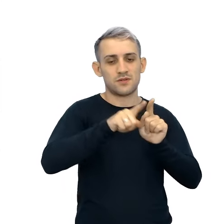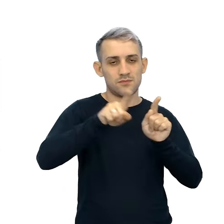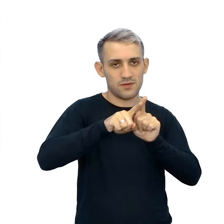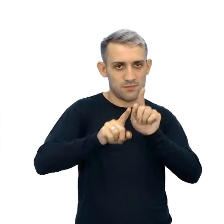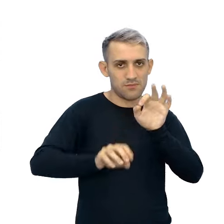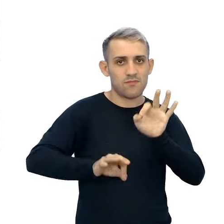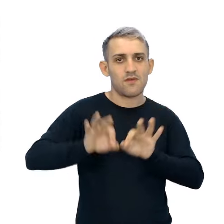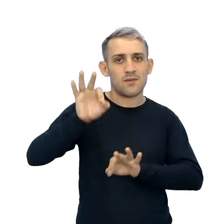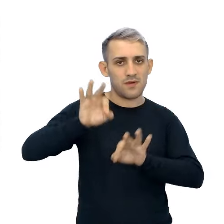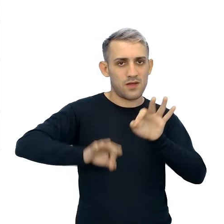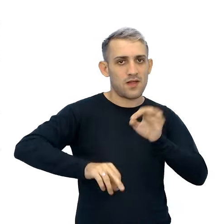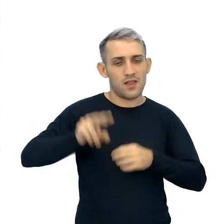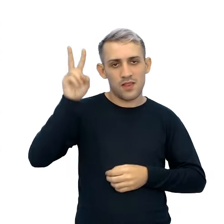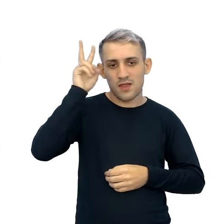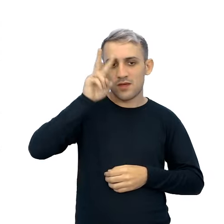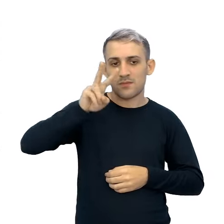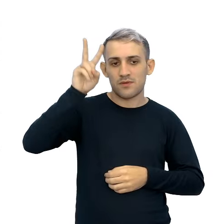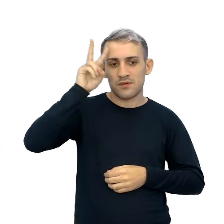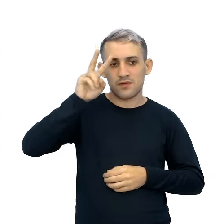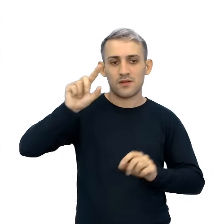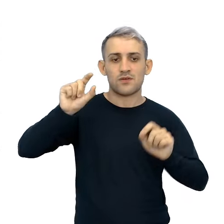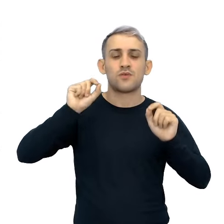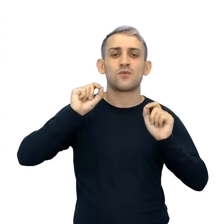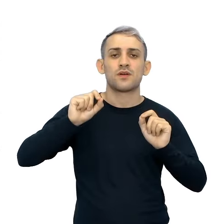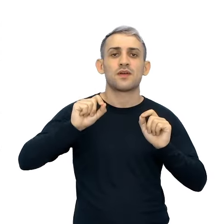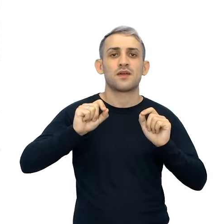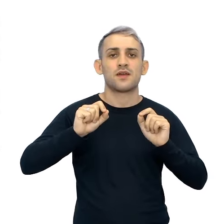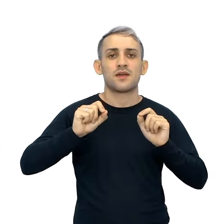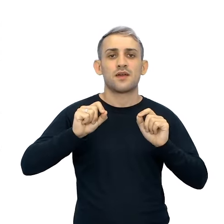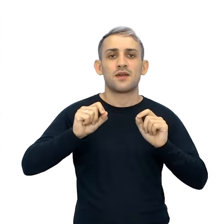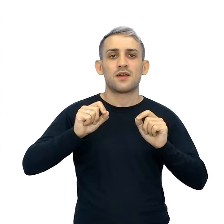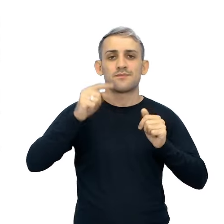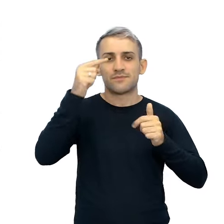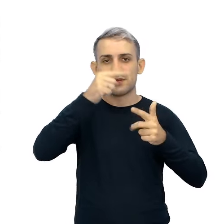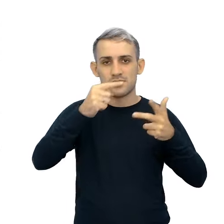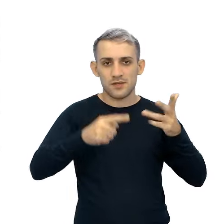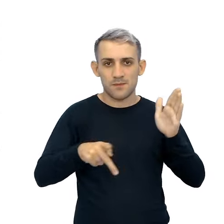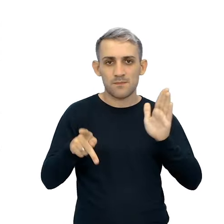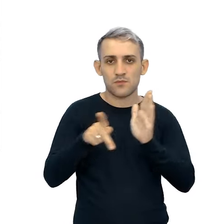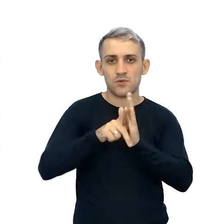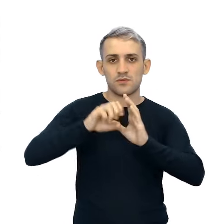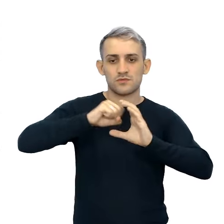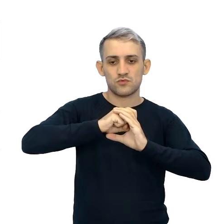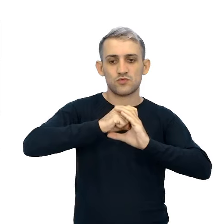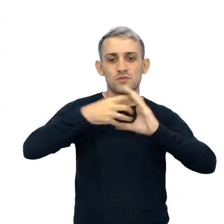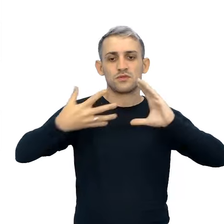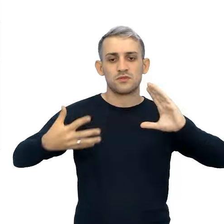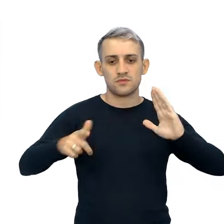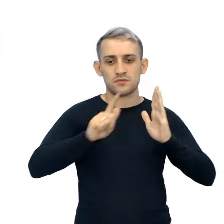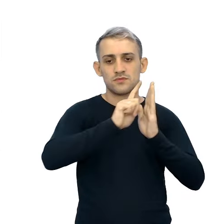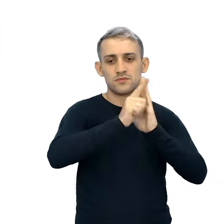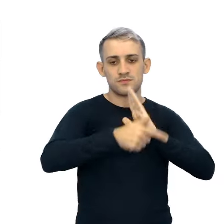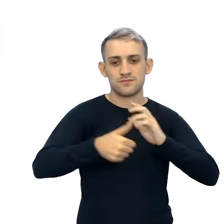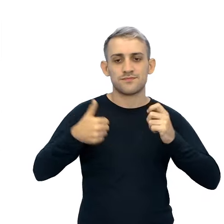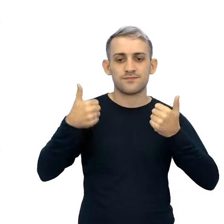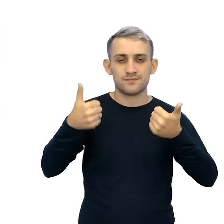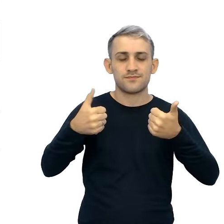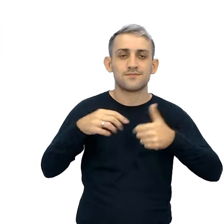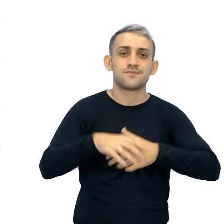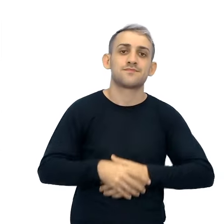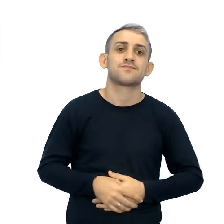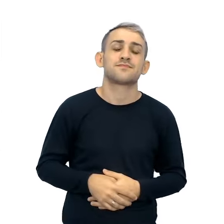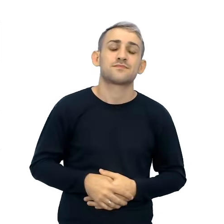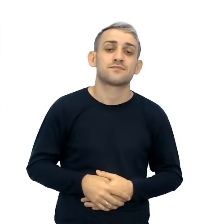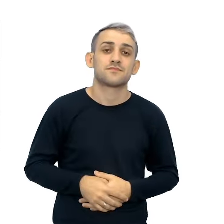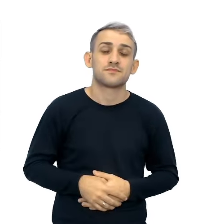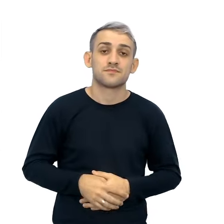elaborados, considerando, então, essa composição característica do gênero textual seminário, ok?